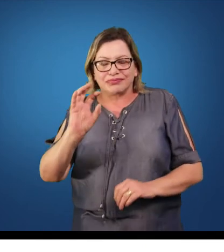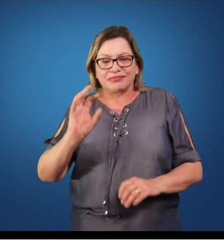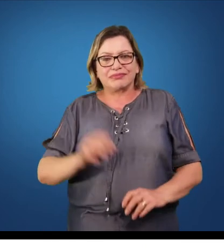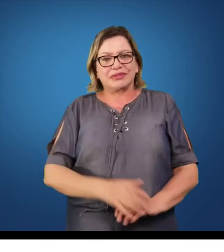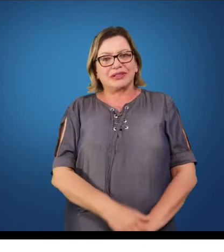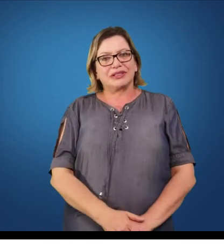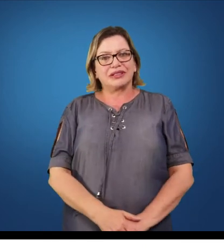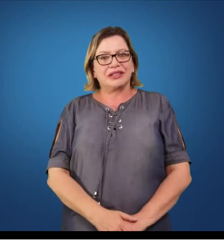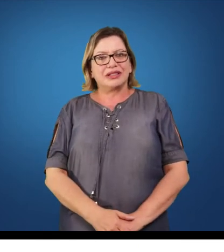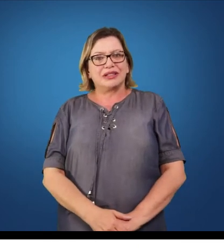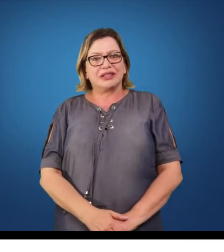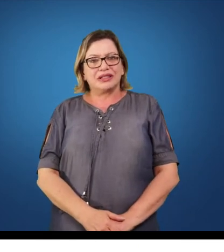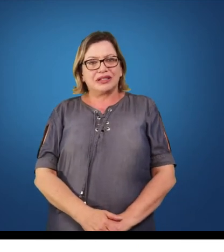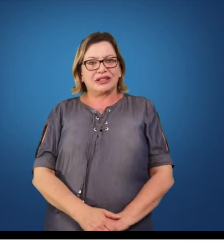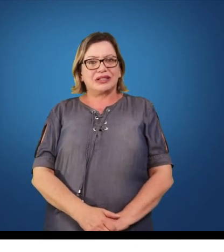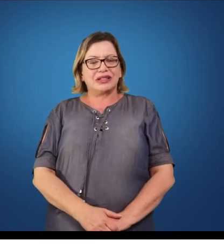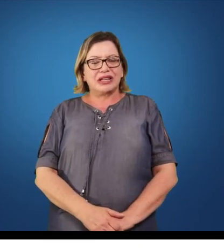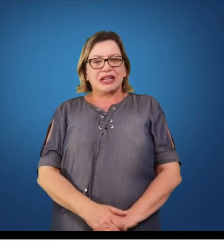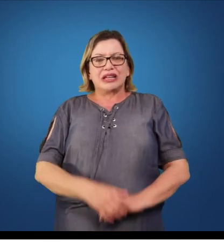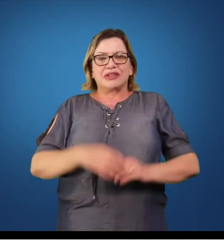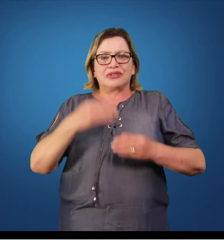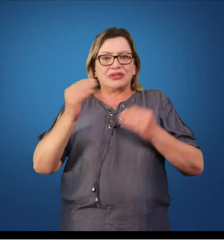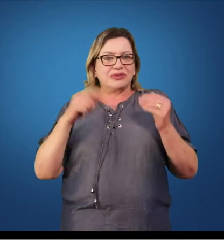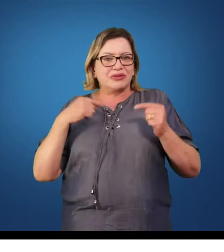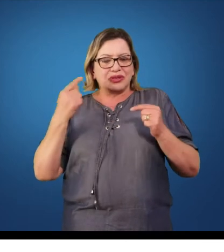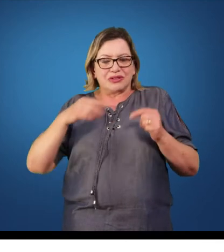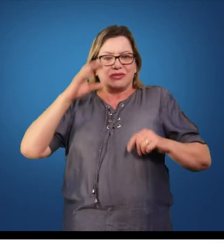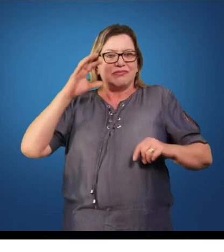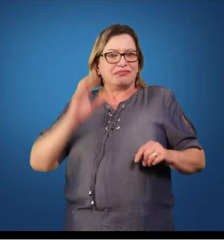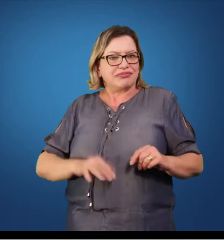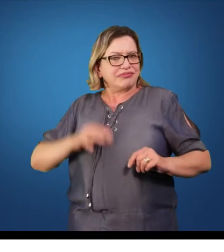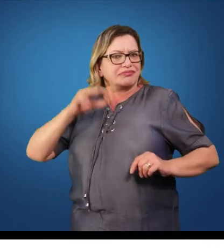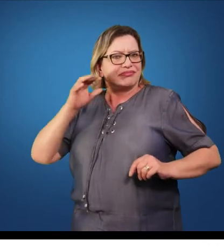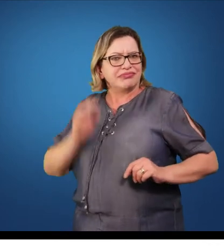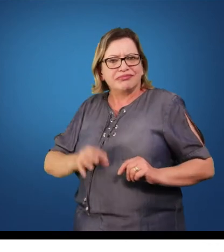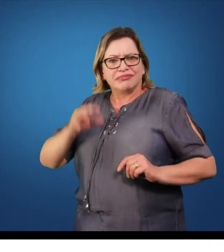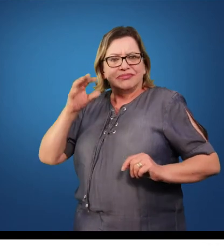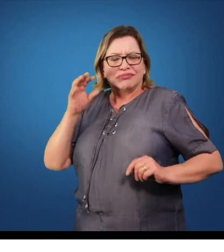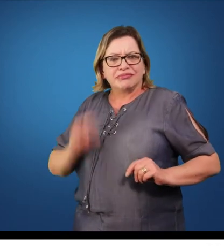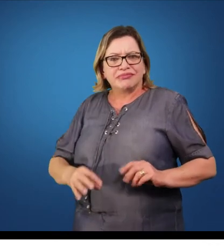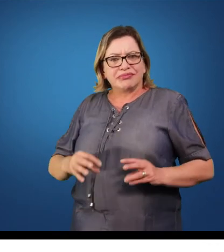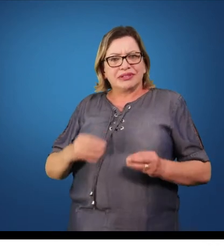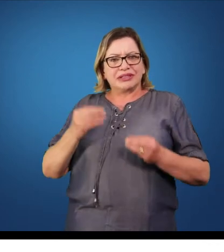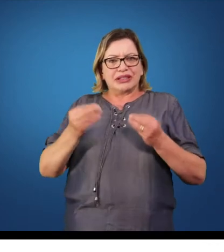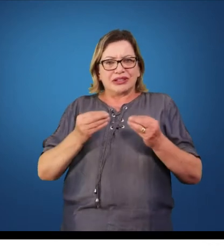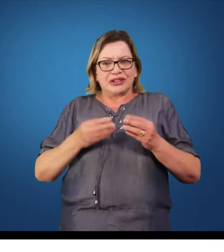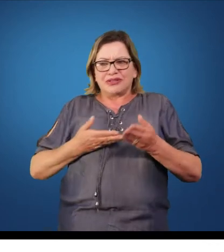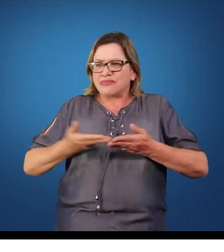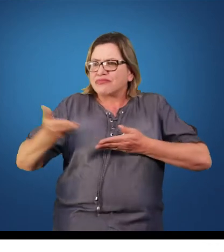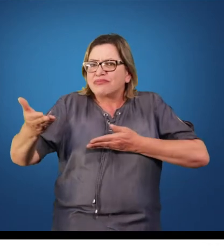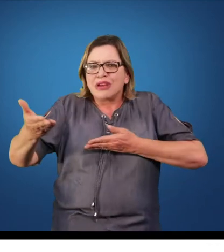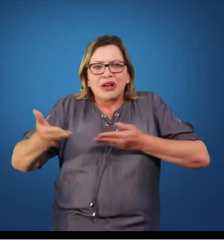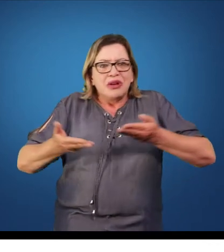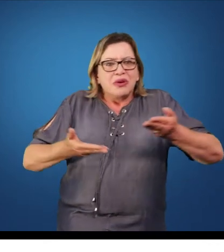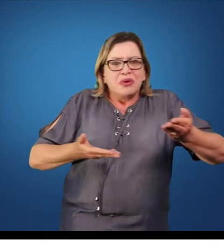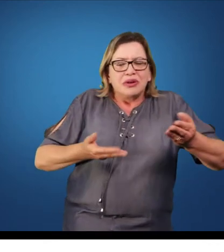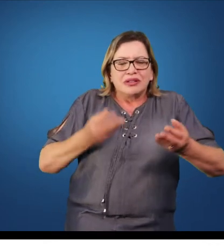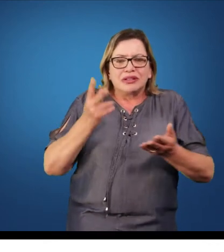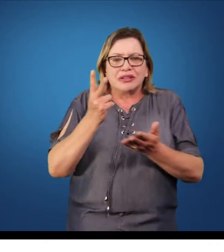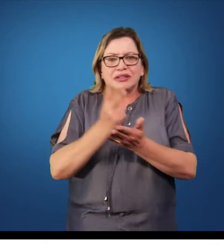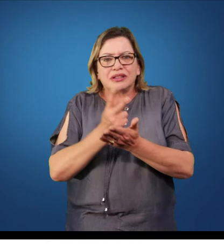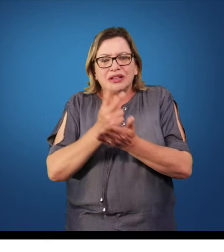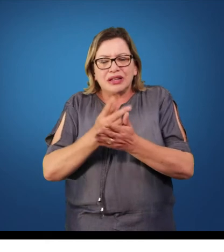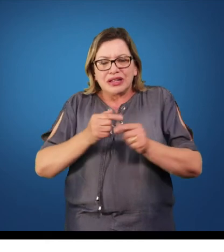Exatamente. Quando nós batemos a bola, e nos deslocamos com ela